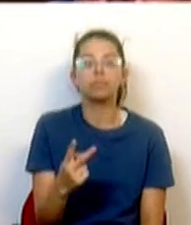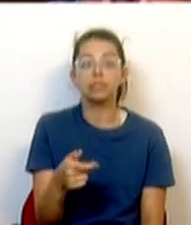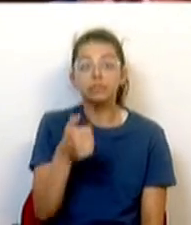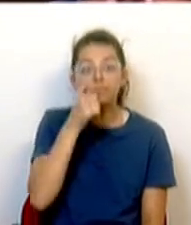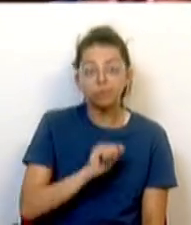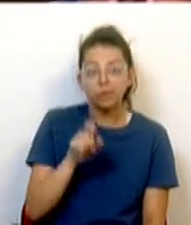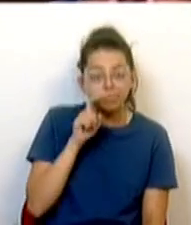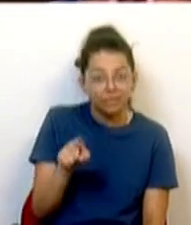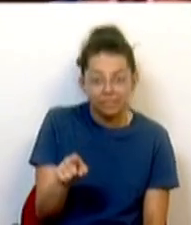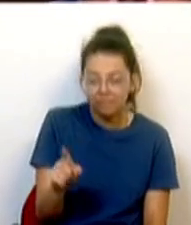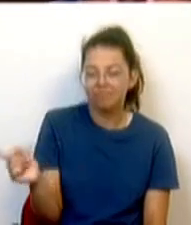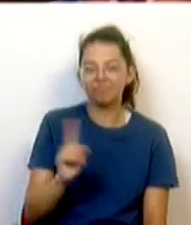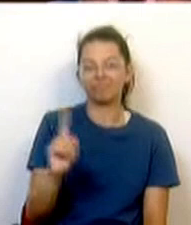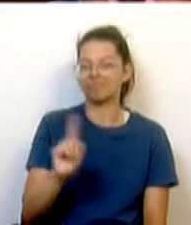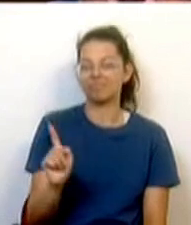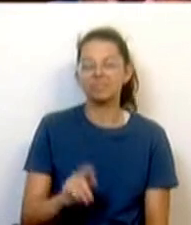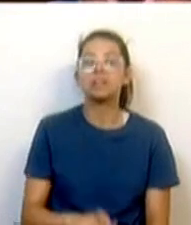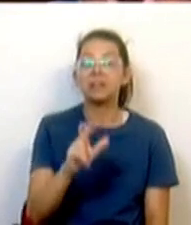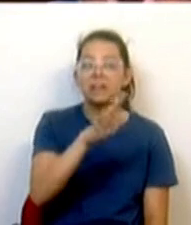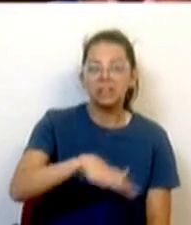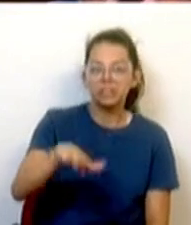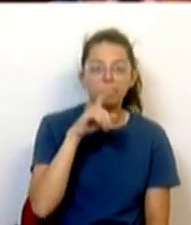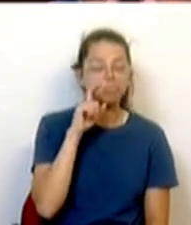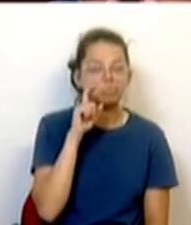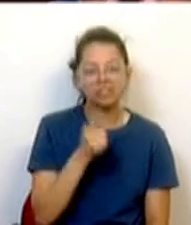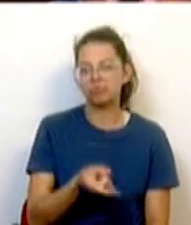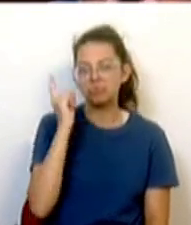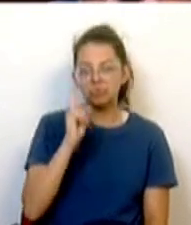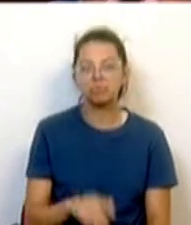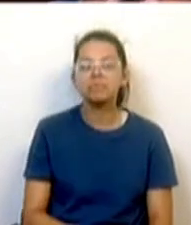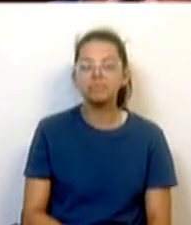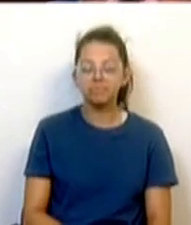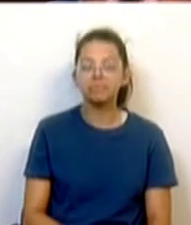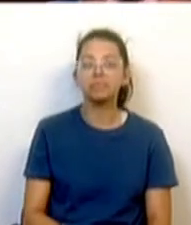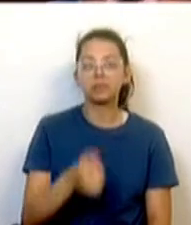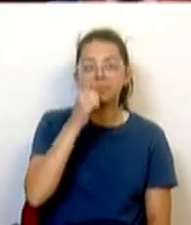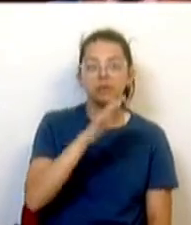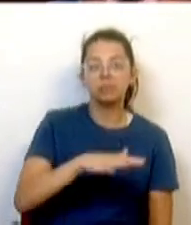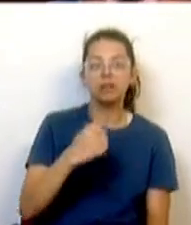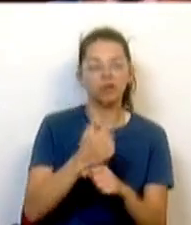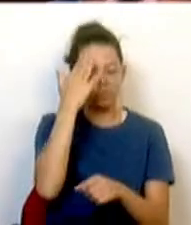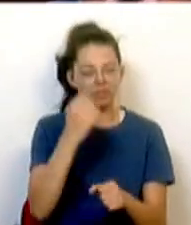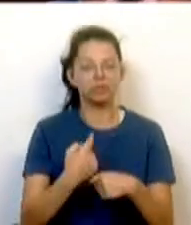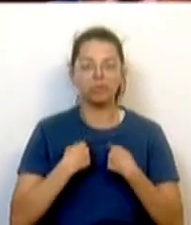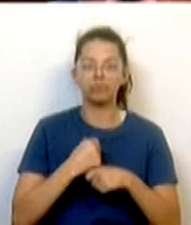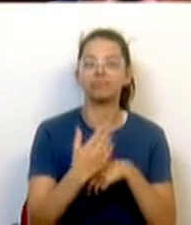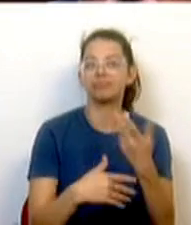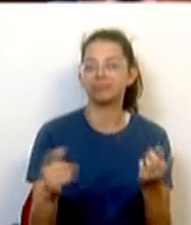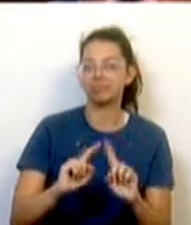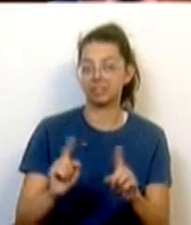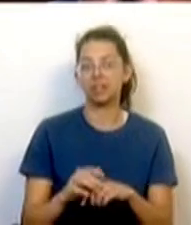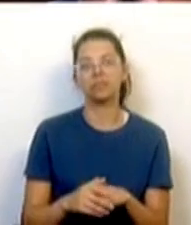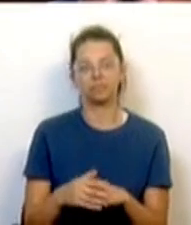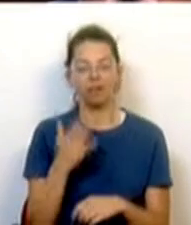Açores, não é defender a região, fazer com que a região não exercesse as suas competências. E como também não é defender a